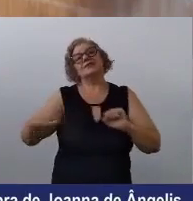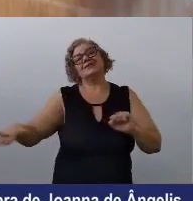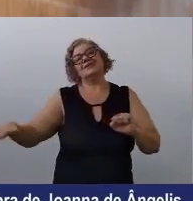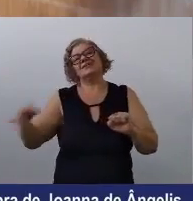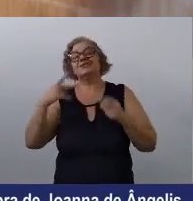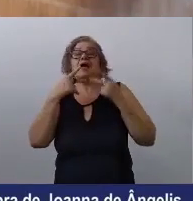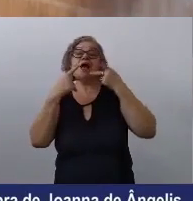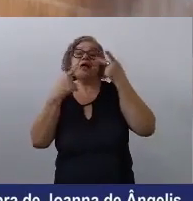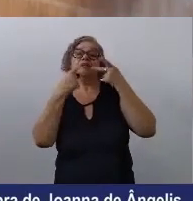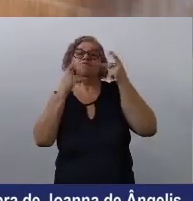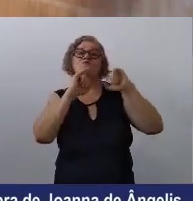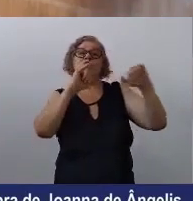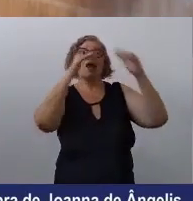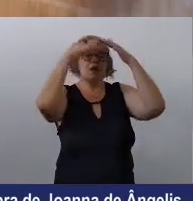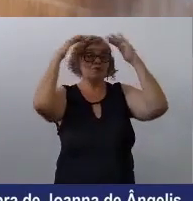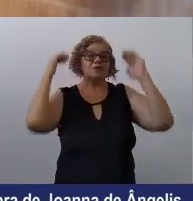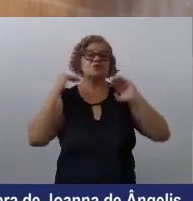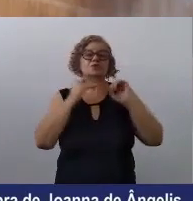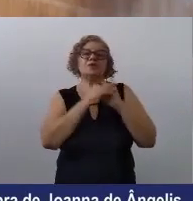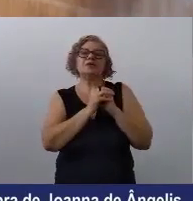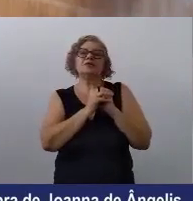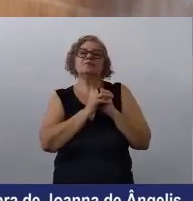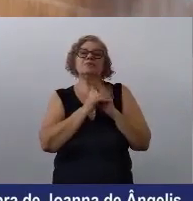crianças, diz a Joana: